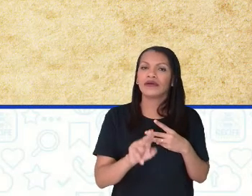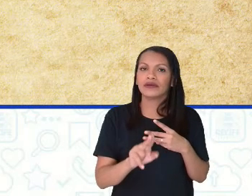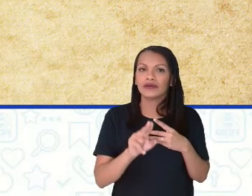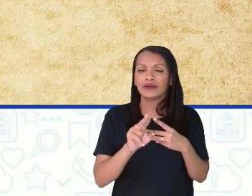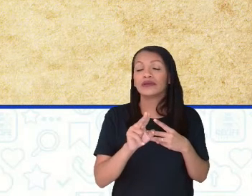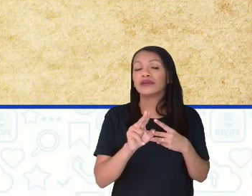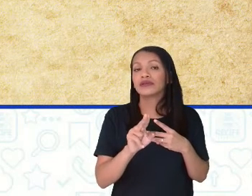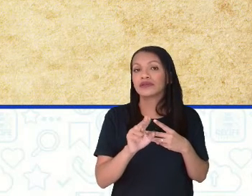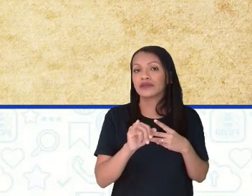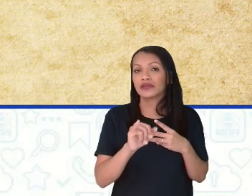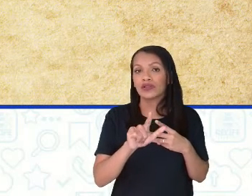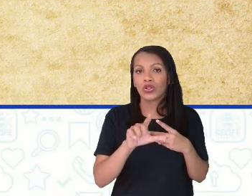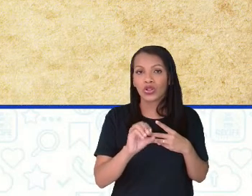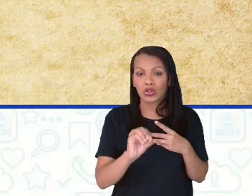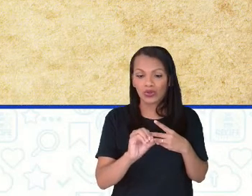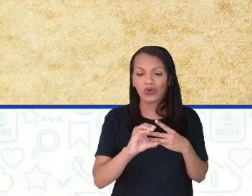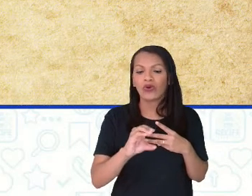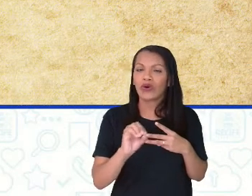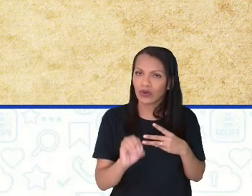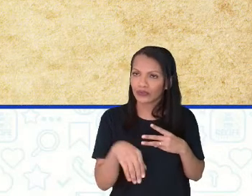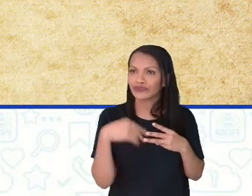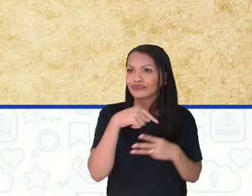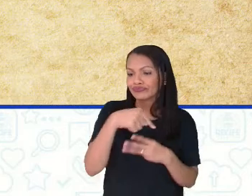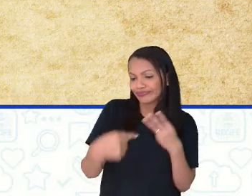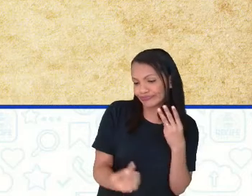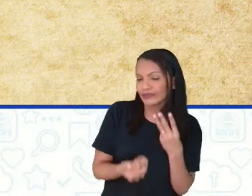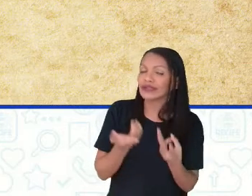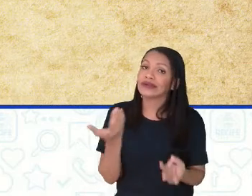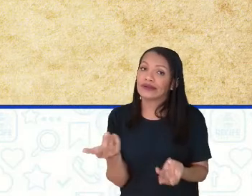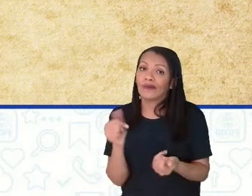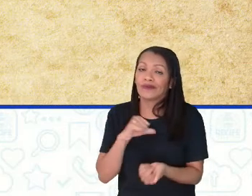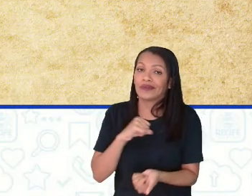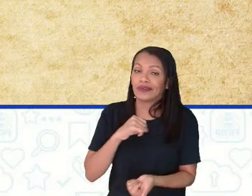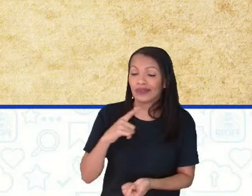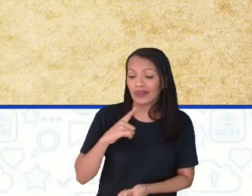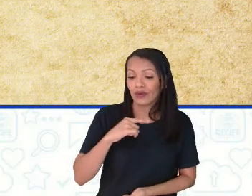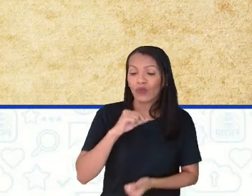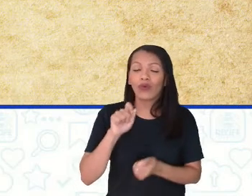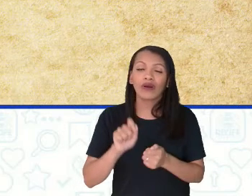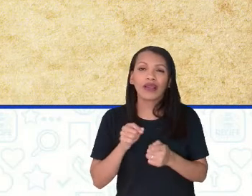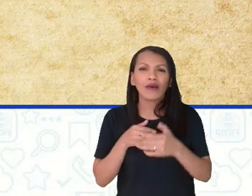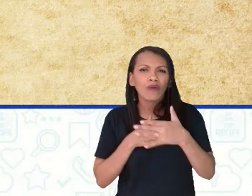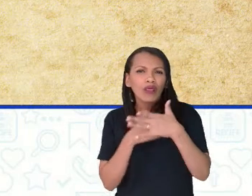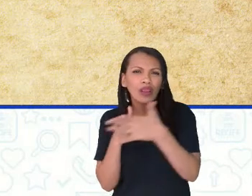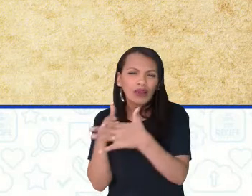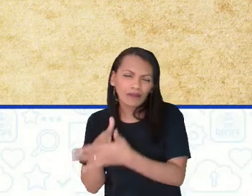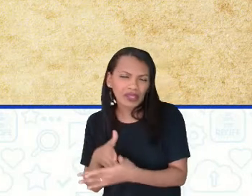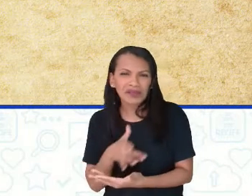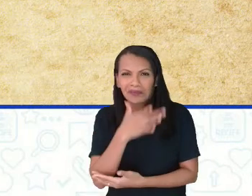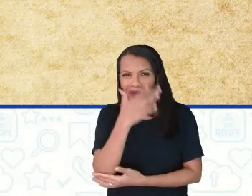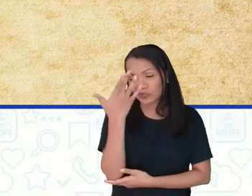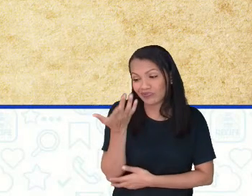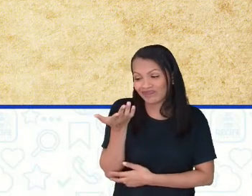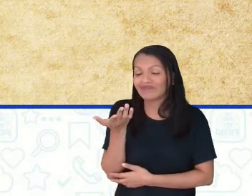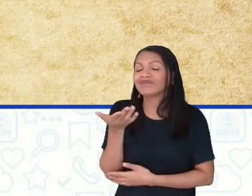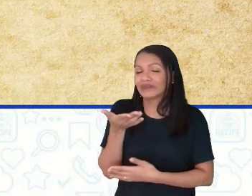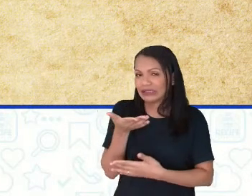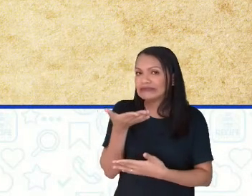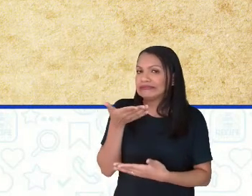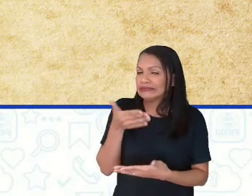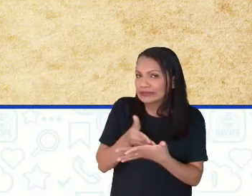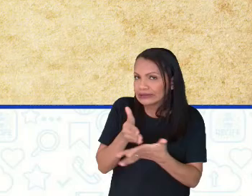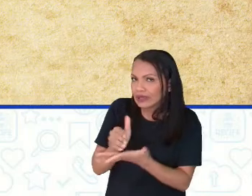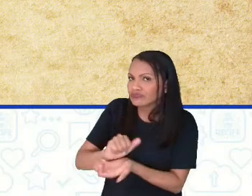que tinha que ser um pouco disfarçada, porque a gente tinha essa expressão limitada. Esse tipo de narrativa